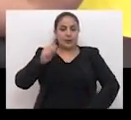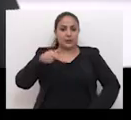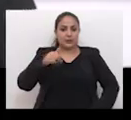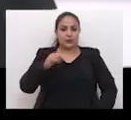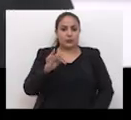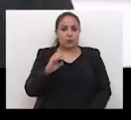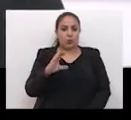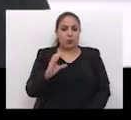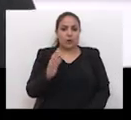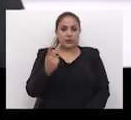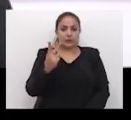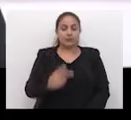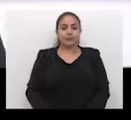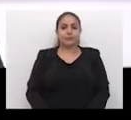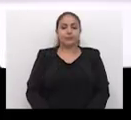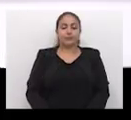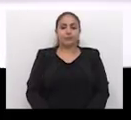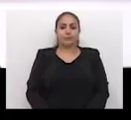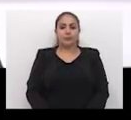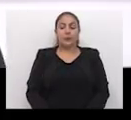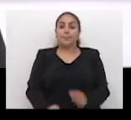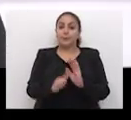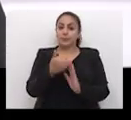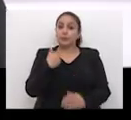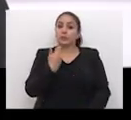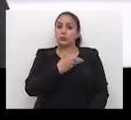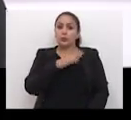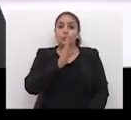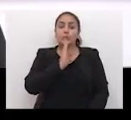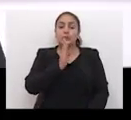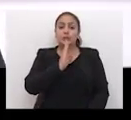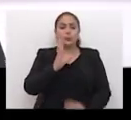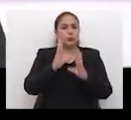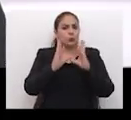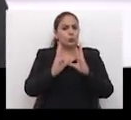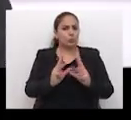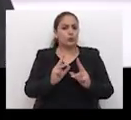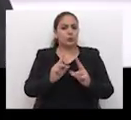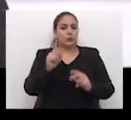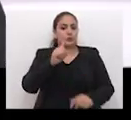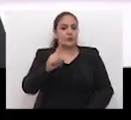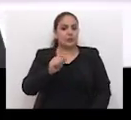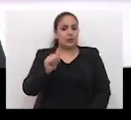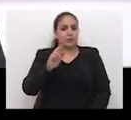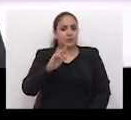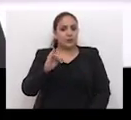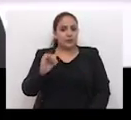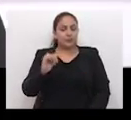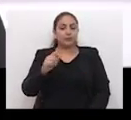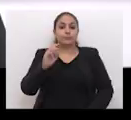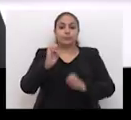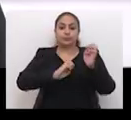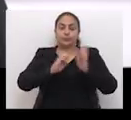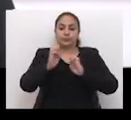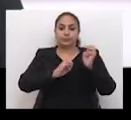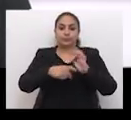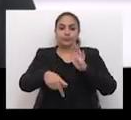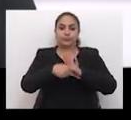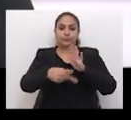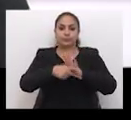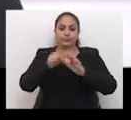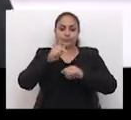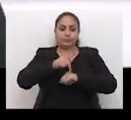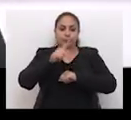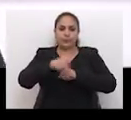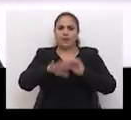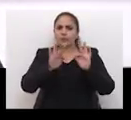Manitowoc. Primeiro, que todos nós conhecemos a Comercial Zafari, uma empresa de 60 anos de Passo Fundo, genuinamente de familiares aqui de